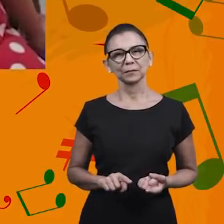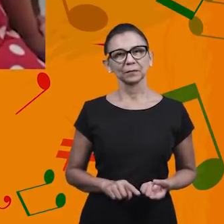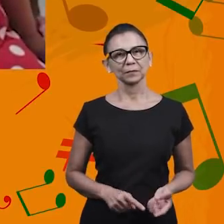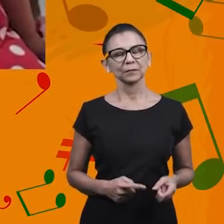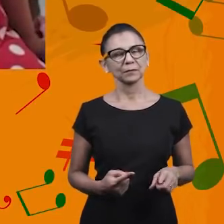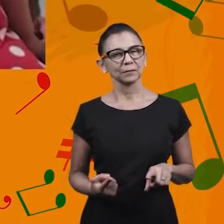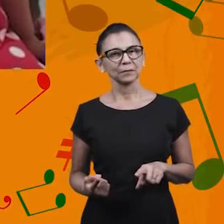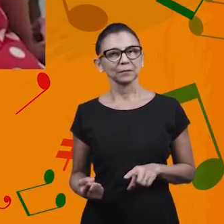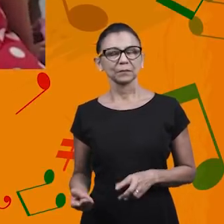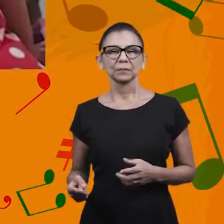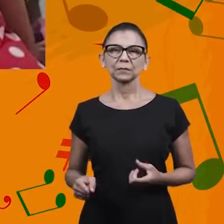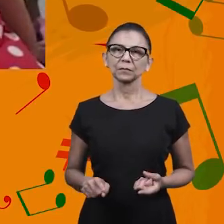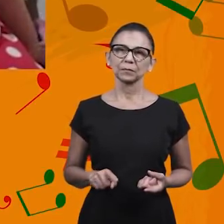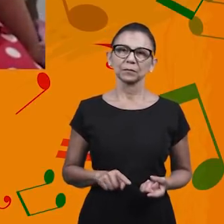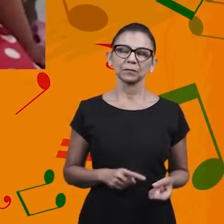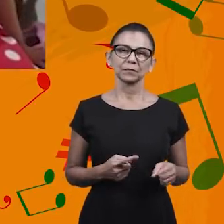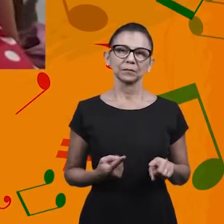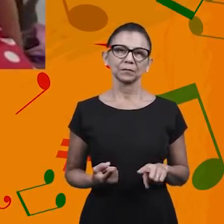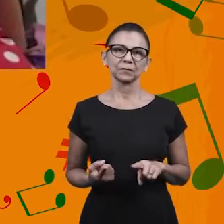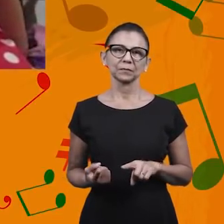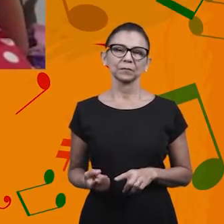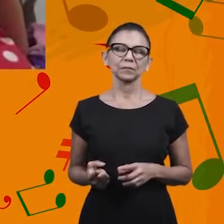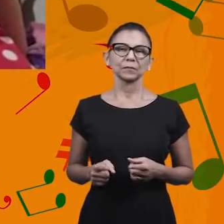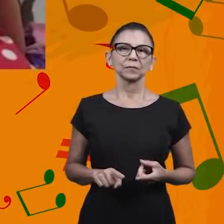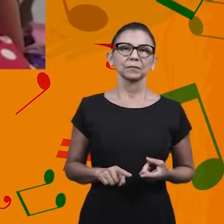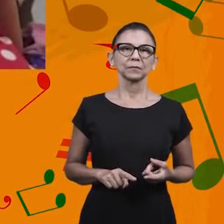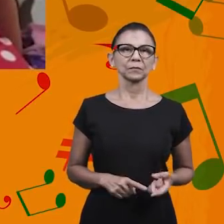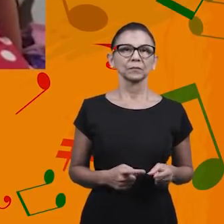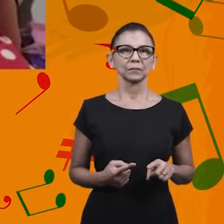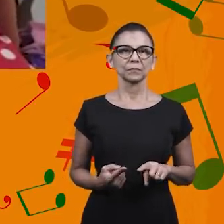com o resultado. Vamos assistir.